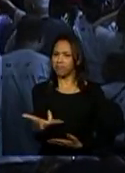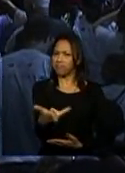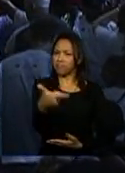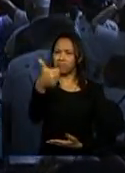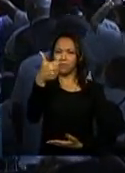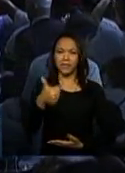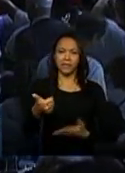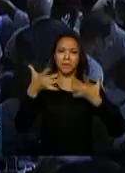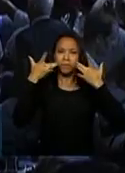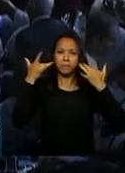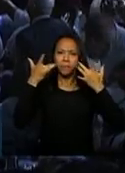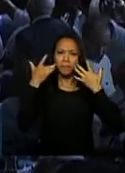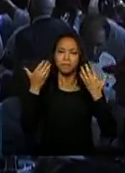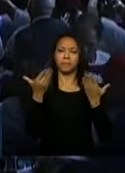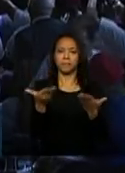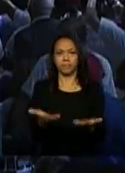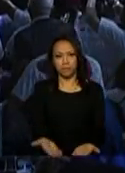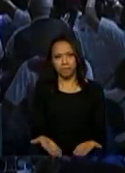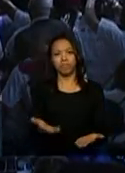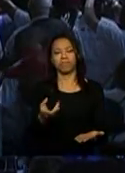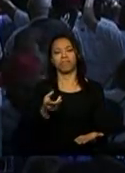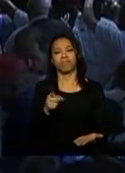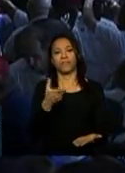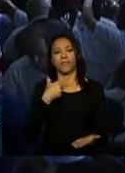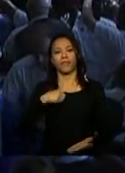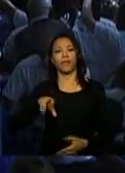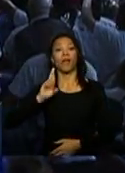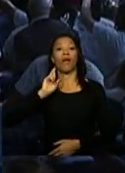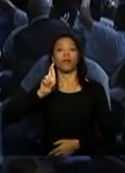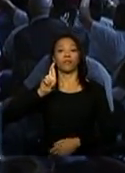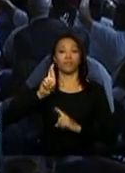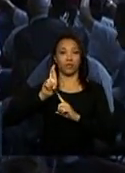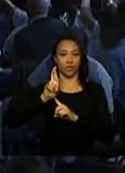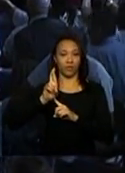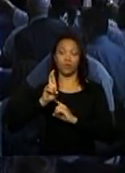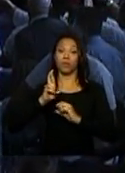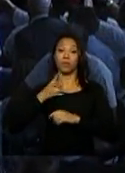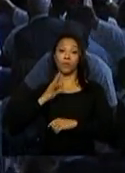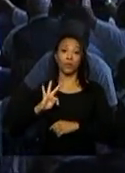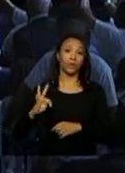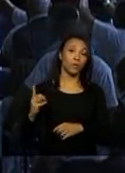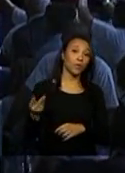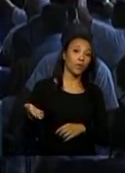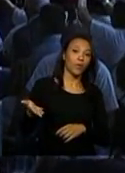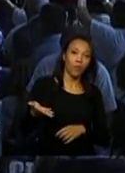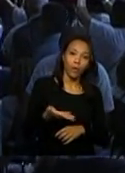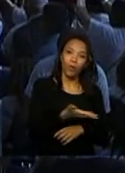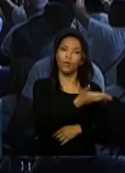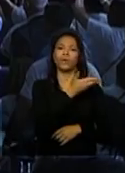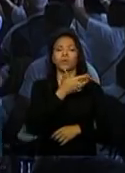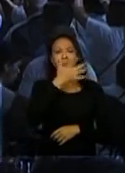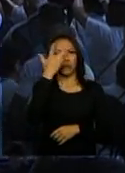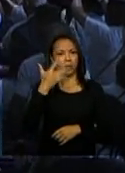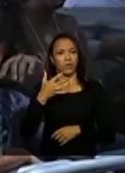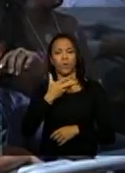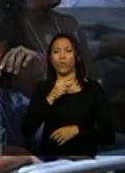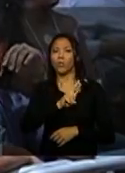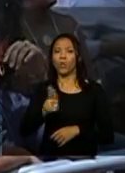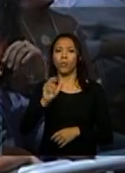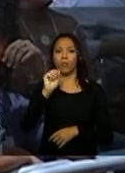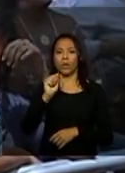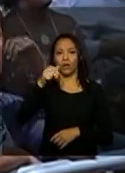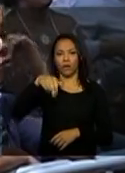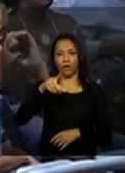apresentação da mística, conduzida aqui por todos eles com o mestre de cerimônia Anderson